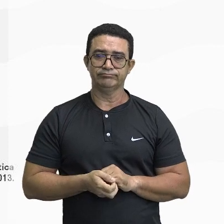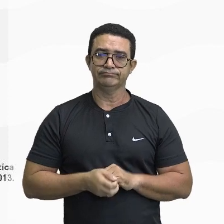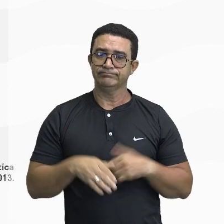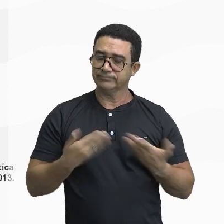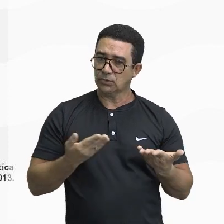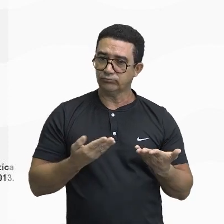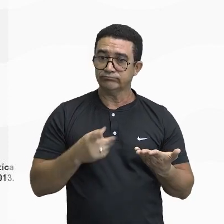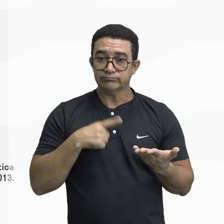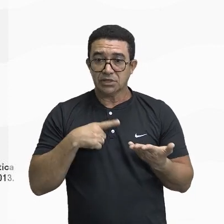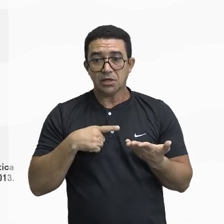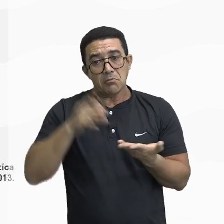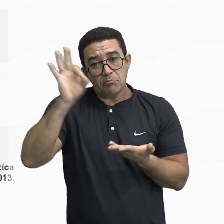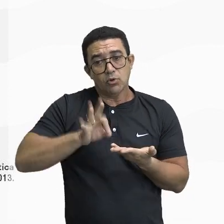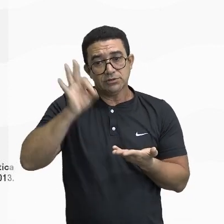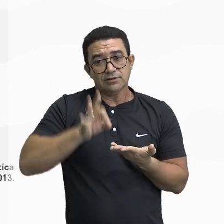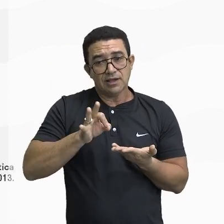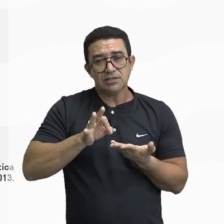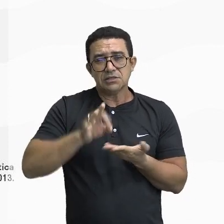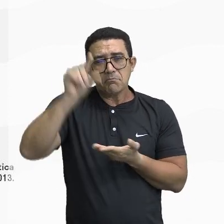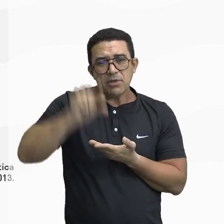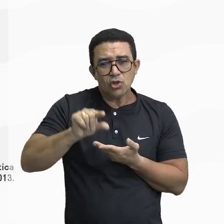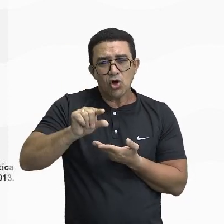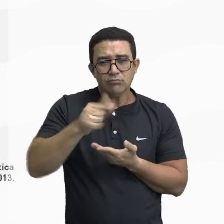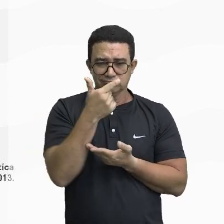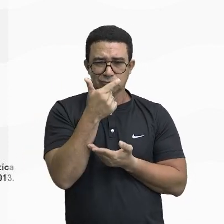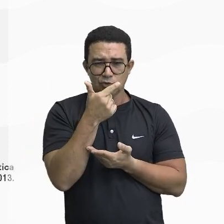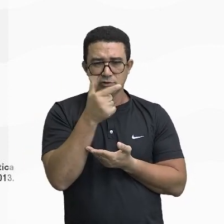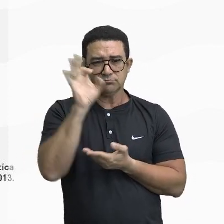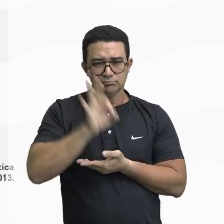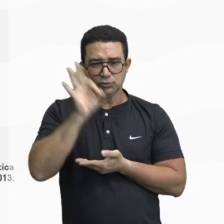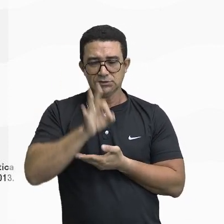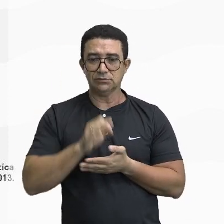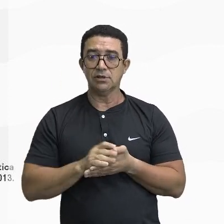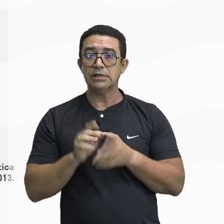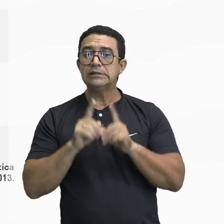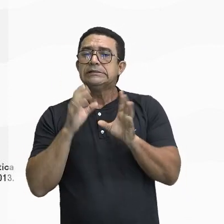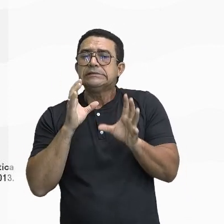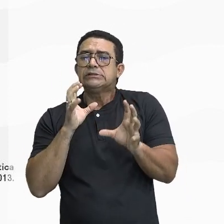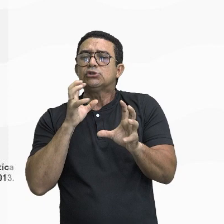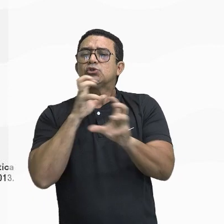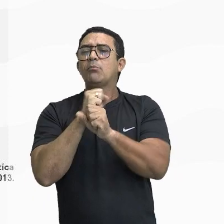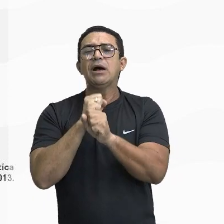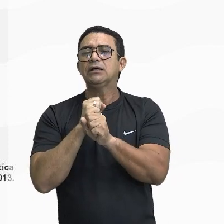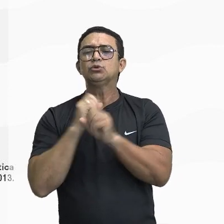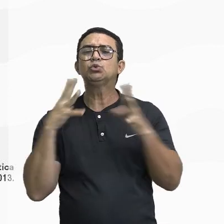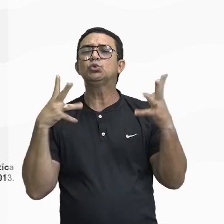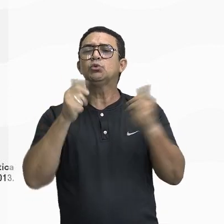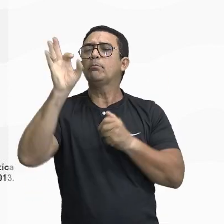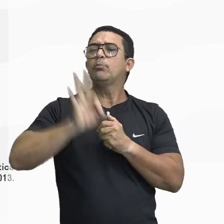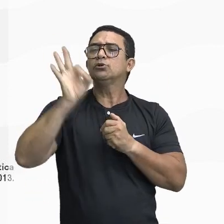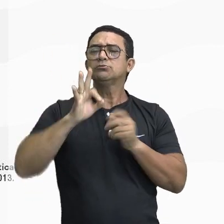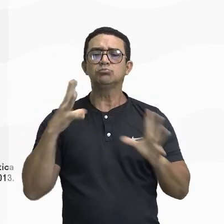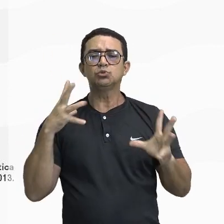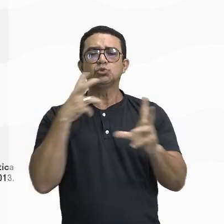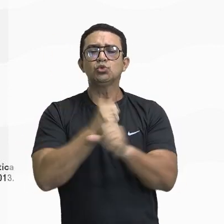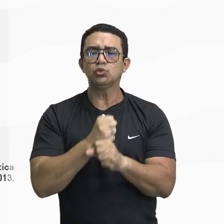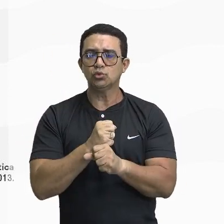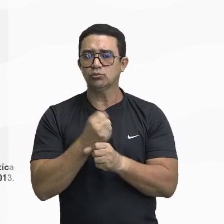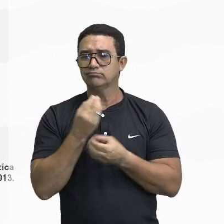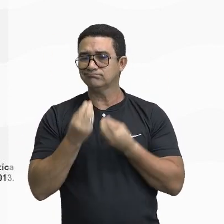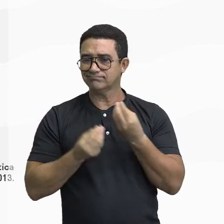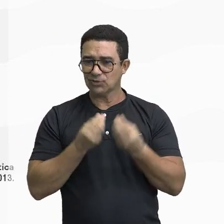porcentagem menor do que 2%. E se a gente somar todas essas porcentagens aí, que vai ser o conjunto